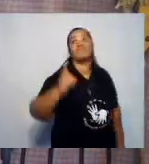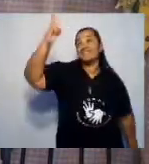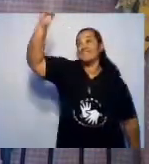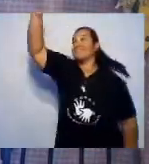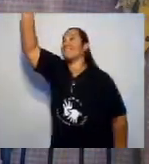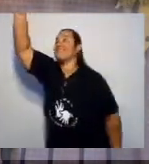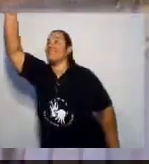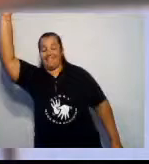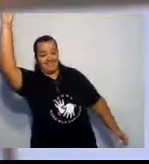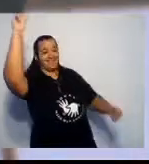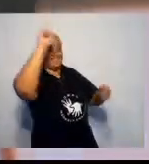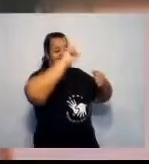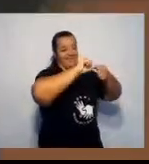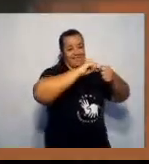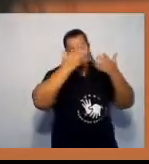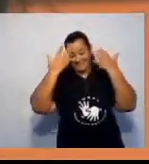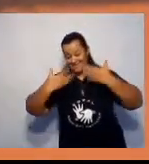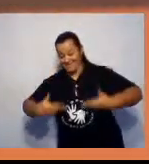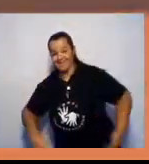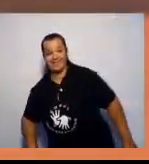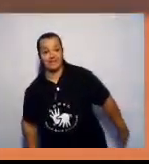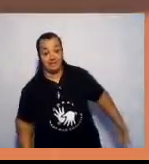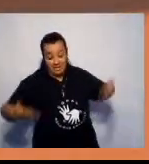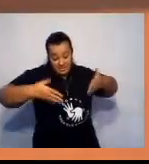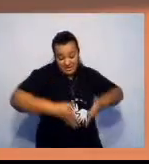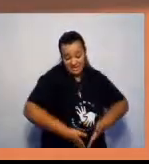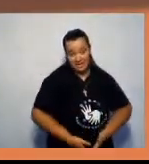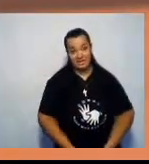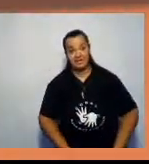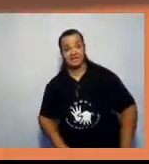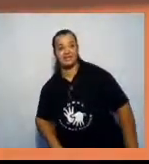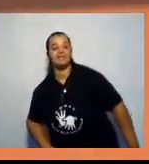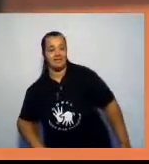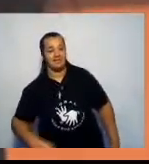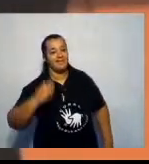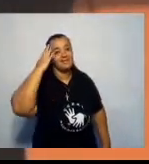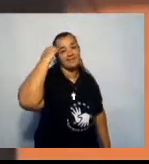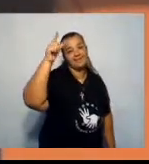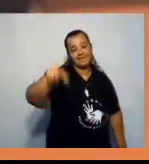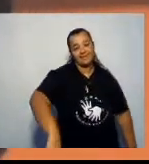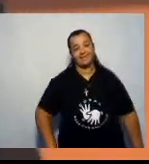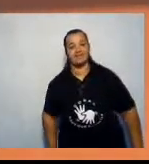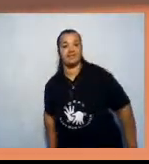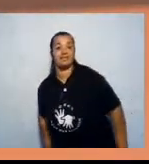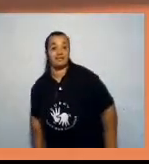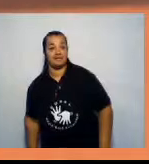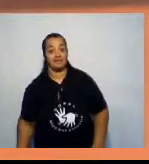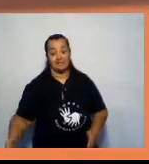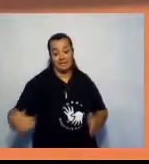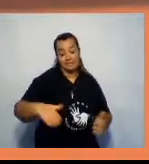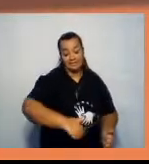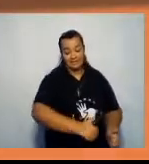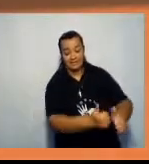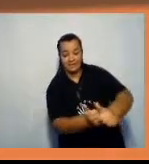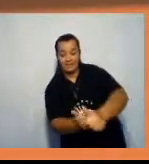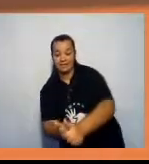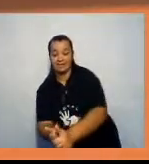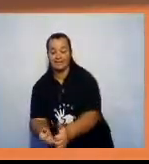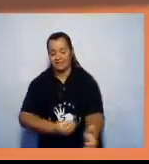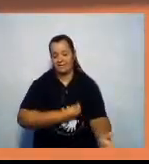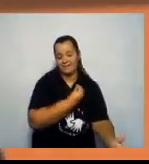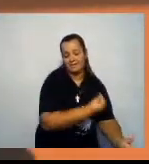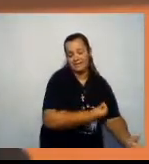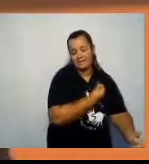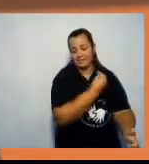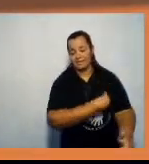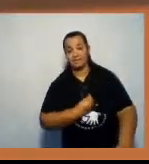O grande mestre do céu, o nosso criador, quando nascemos um dom nos dá. E cada um